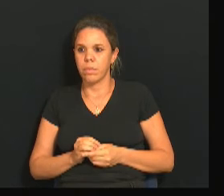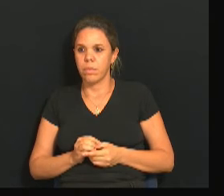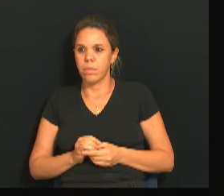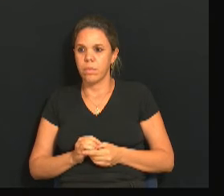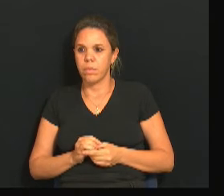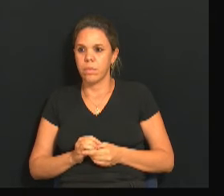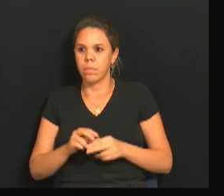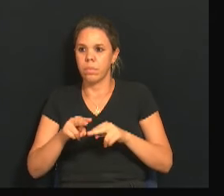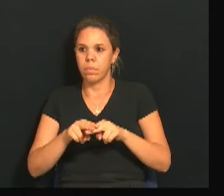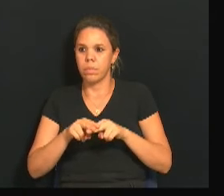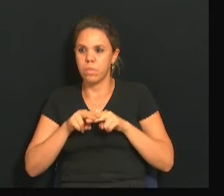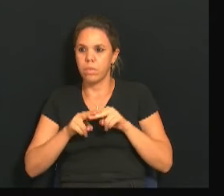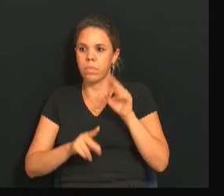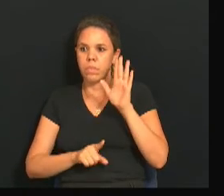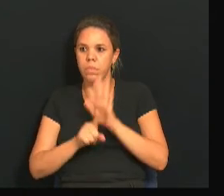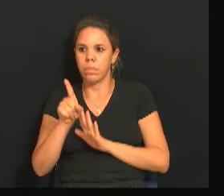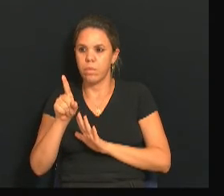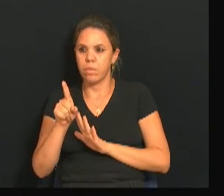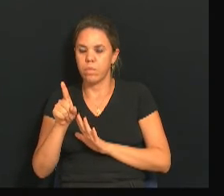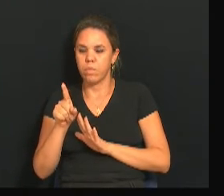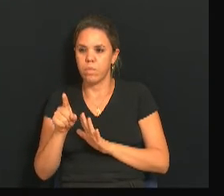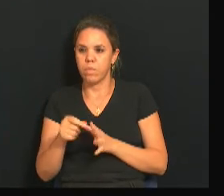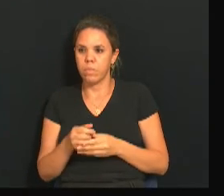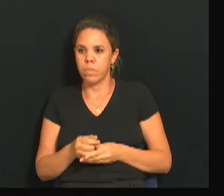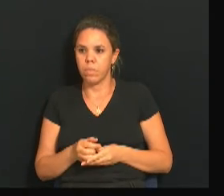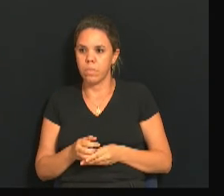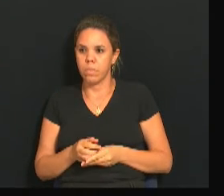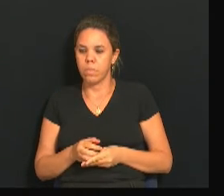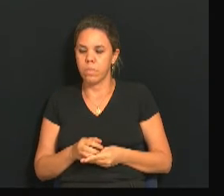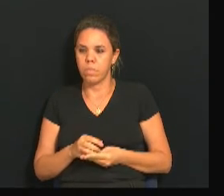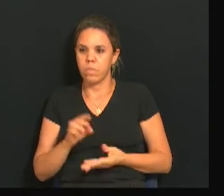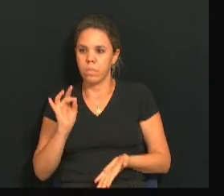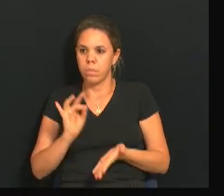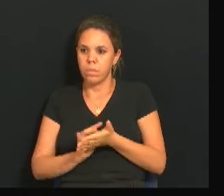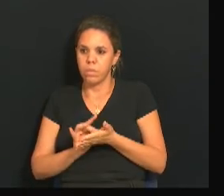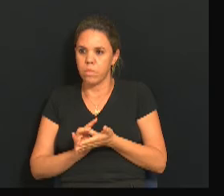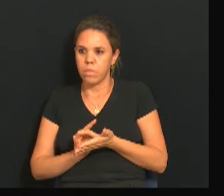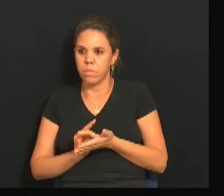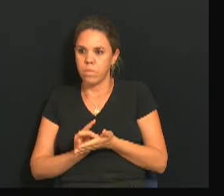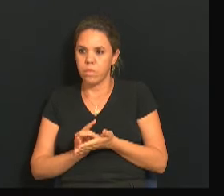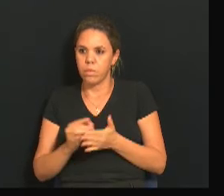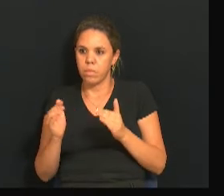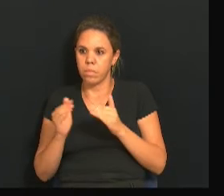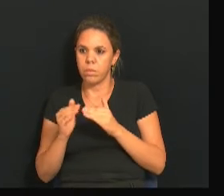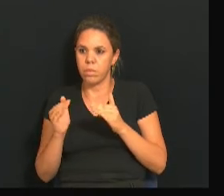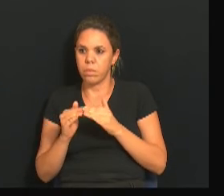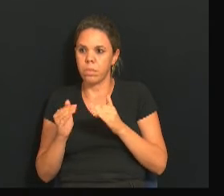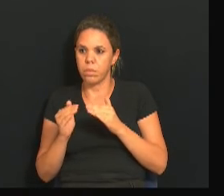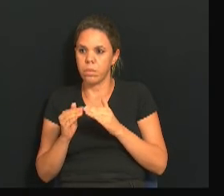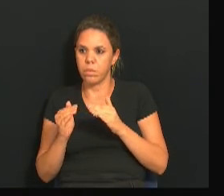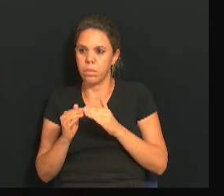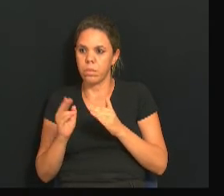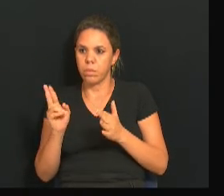eu perguntei da presença. Então, mas só para confirmar, vereador, eu tenho um acordo com o relatório,